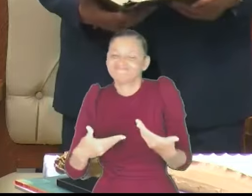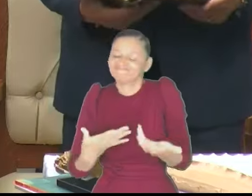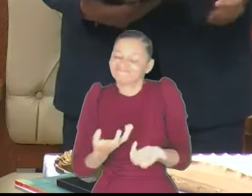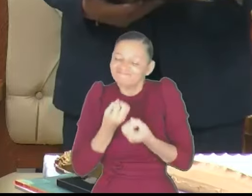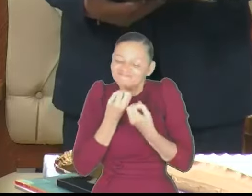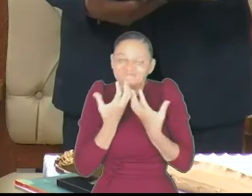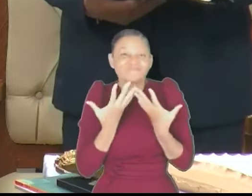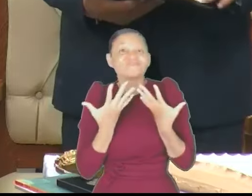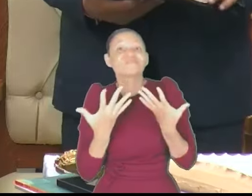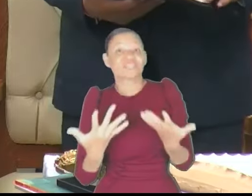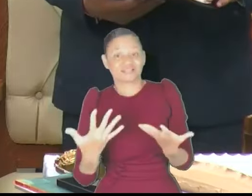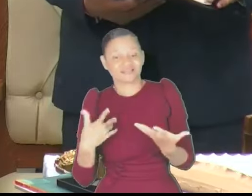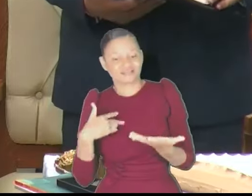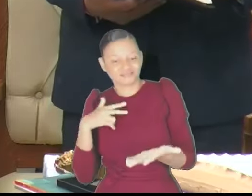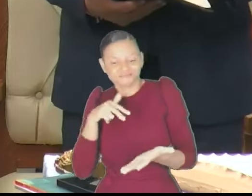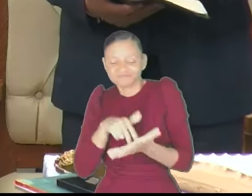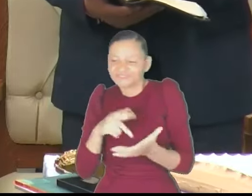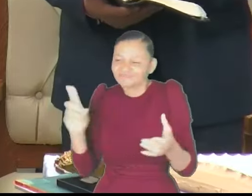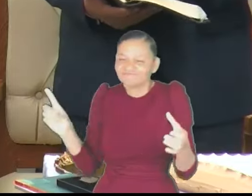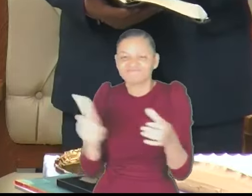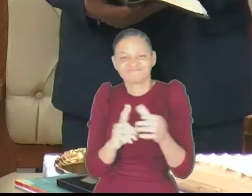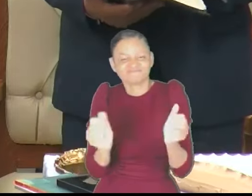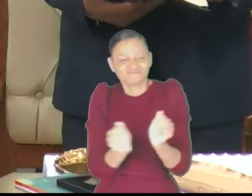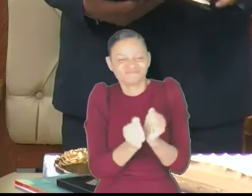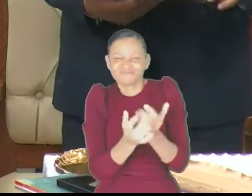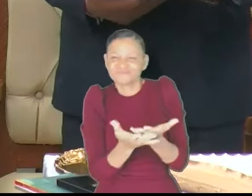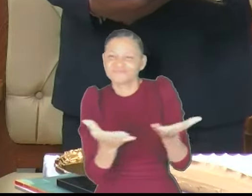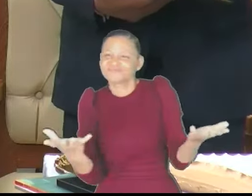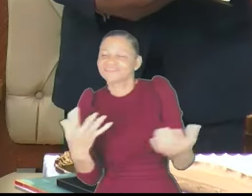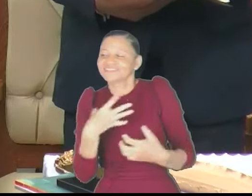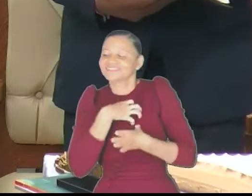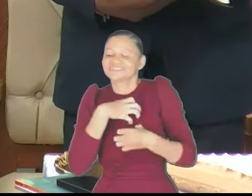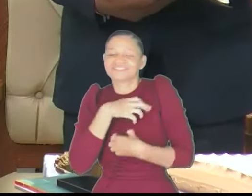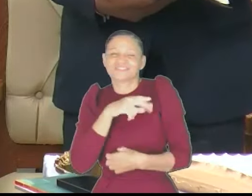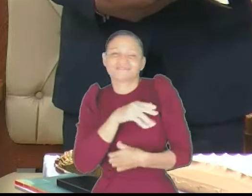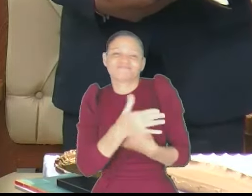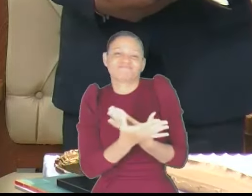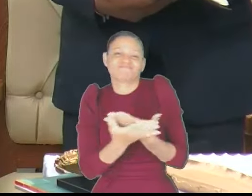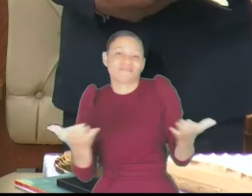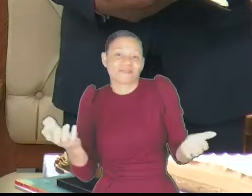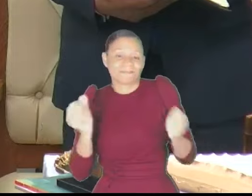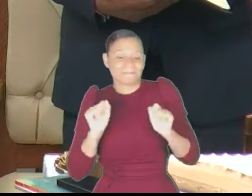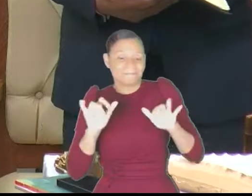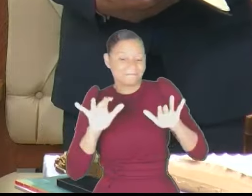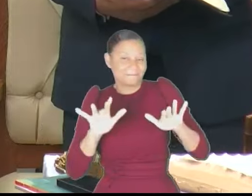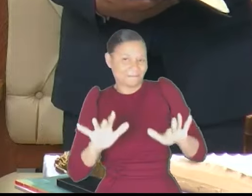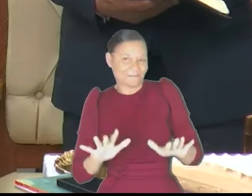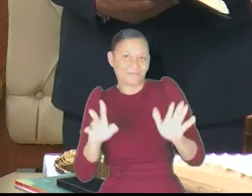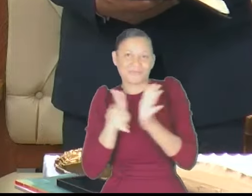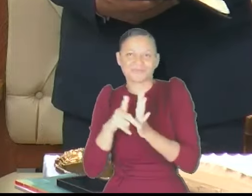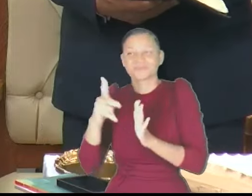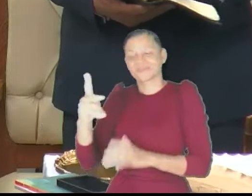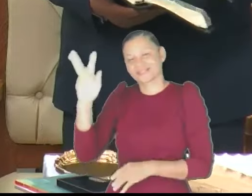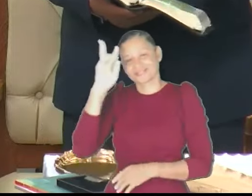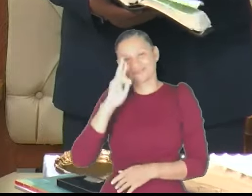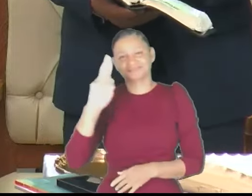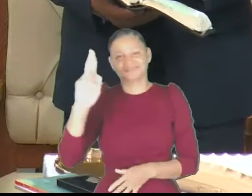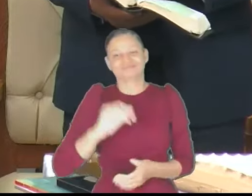bom estar entre vocês, se sentir entre irmãos. Isso é bênção da parte do